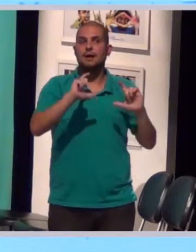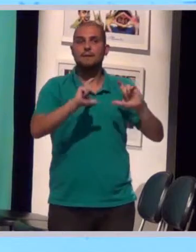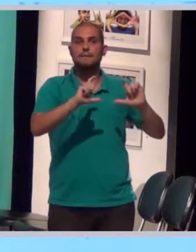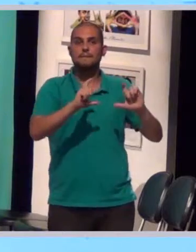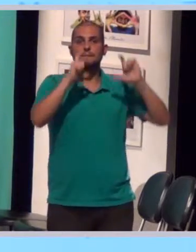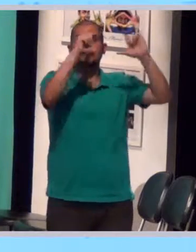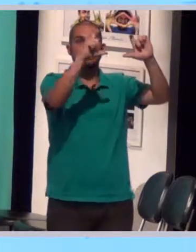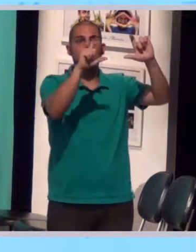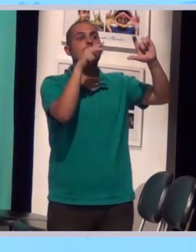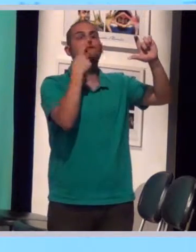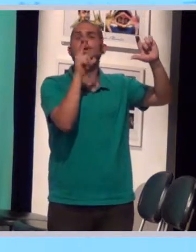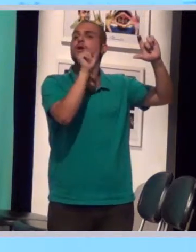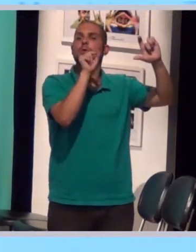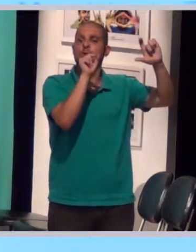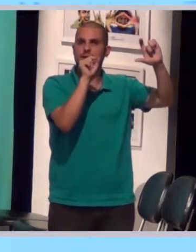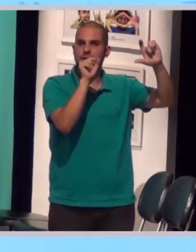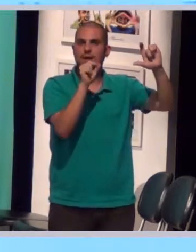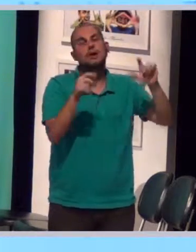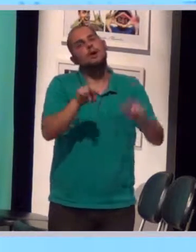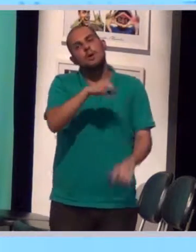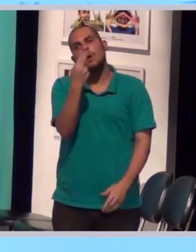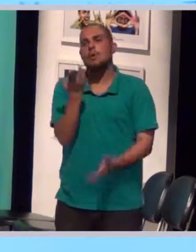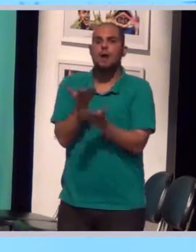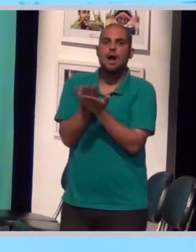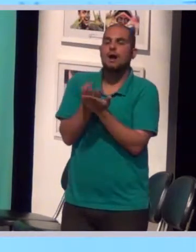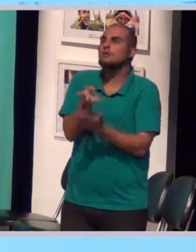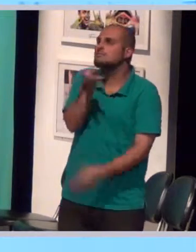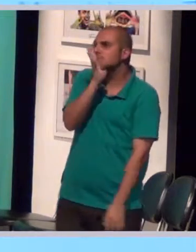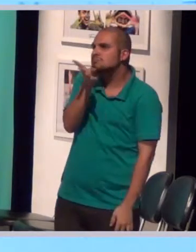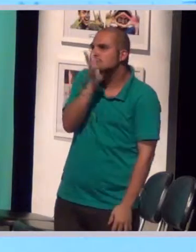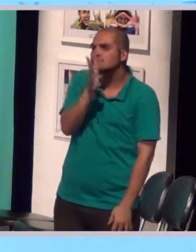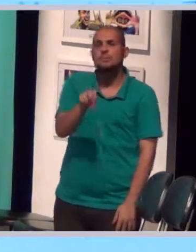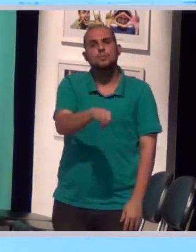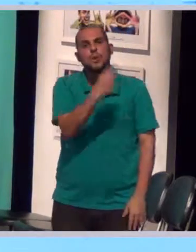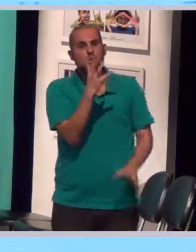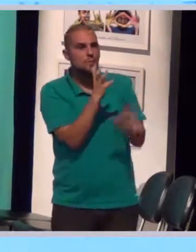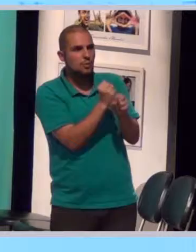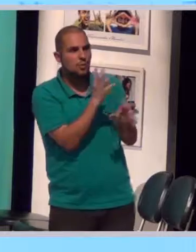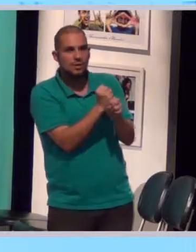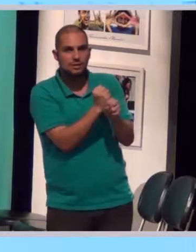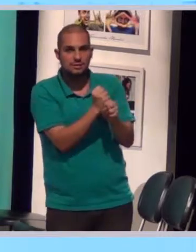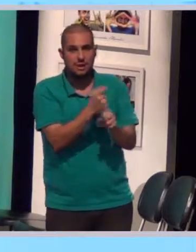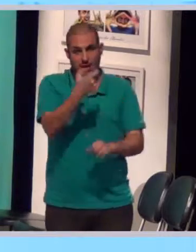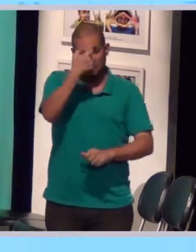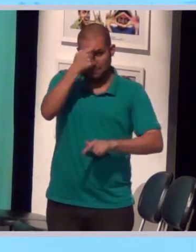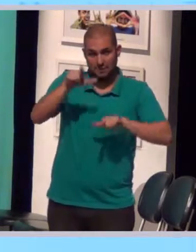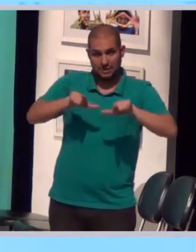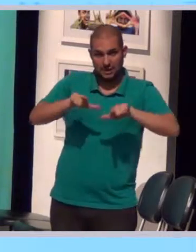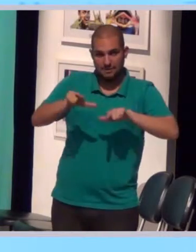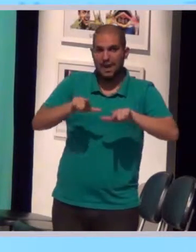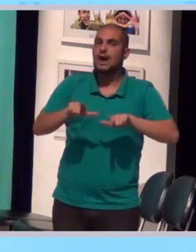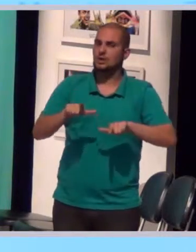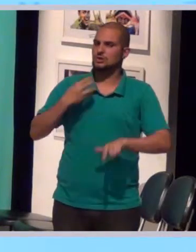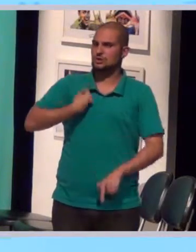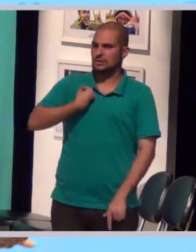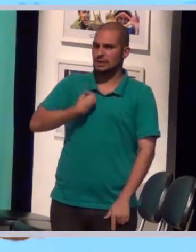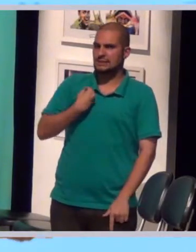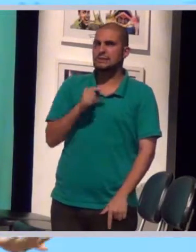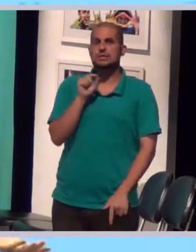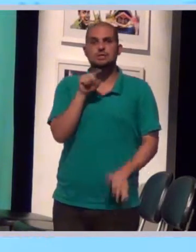frase anterior, assistindo uma aula ou fazendo contas. A memória de trabalho tem sido muito estudada